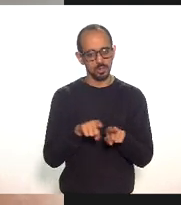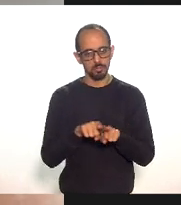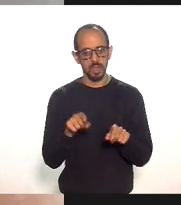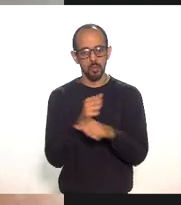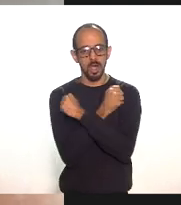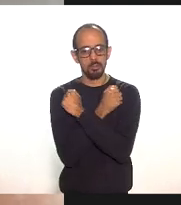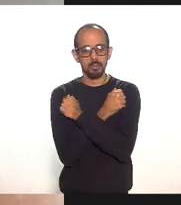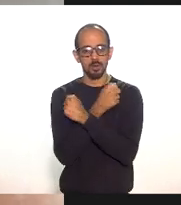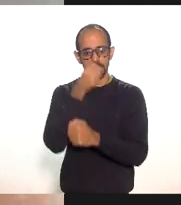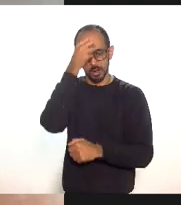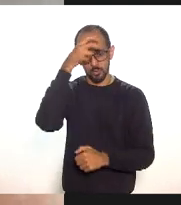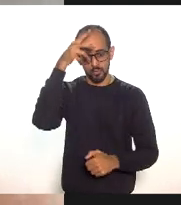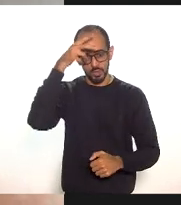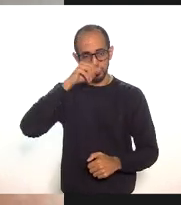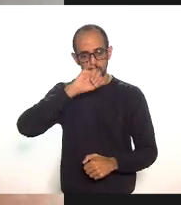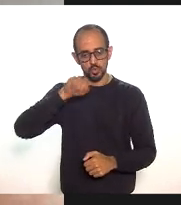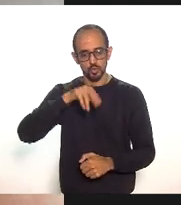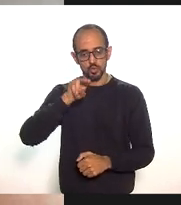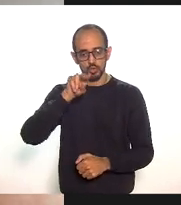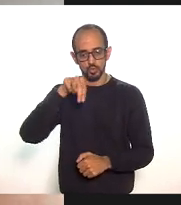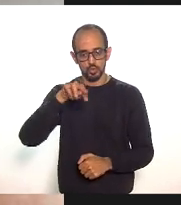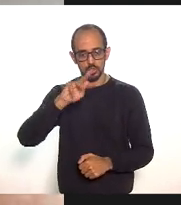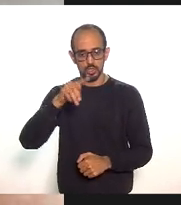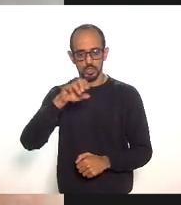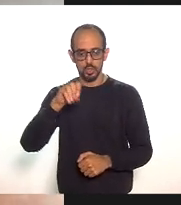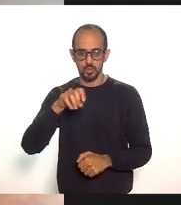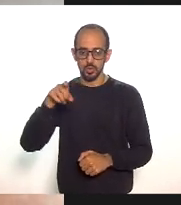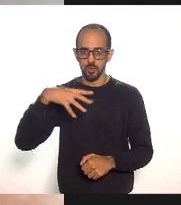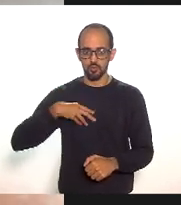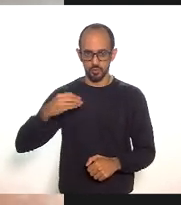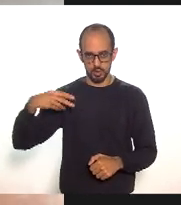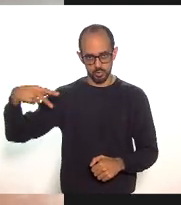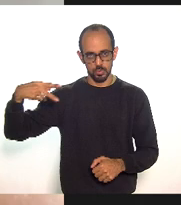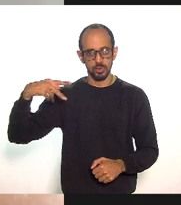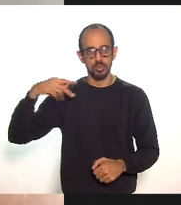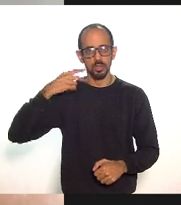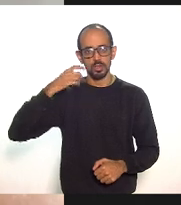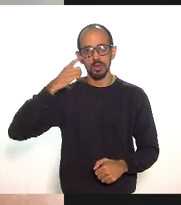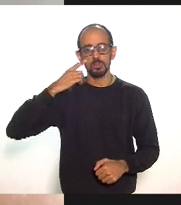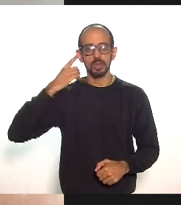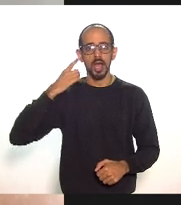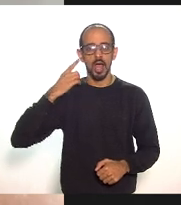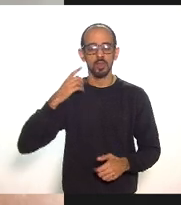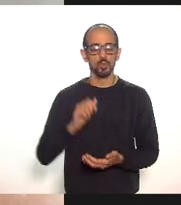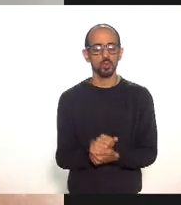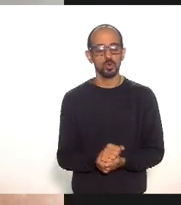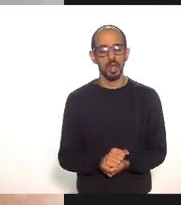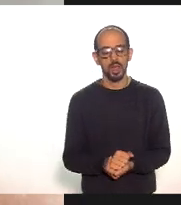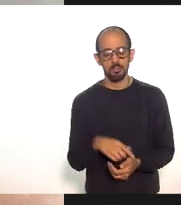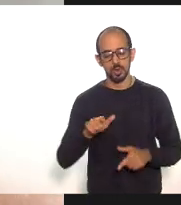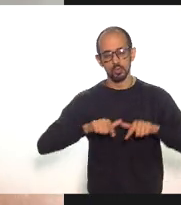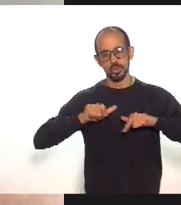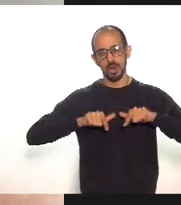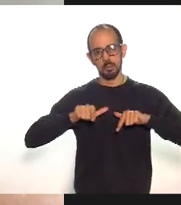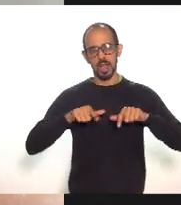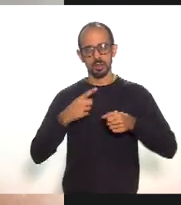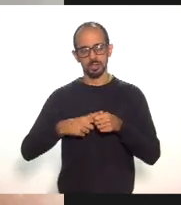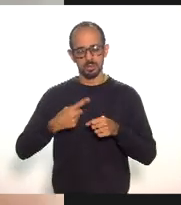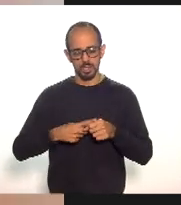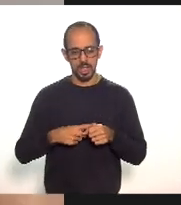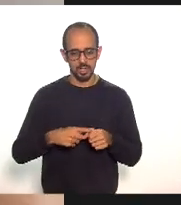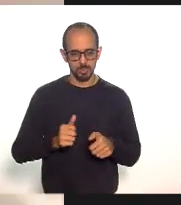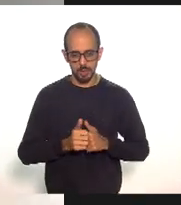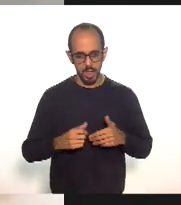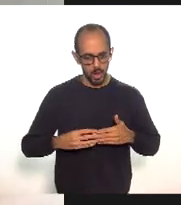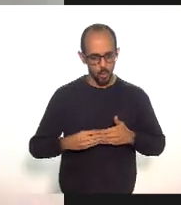amigo prefeito Juninho, filho do Eurico Júnior, deputado Eurico Júnior, pelo trabalho que vem fazendo na cidade e pela condução